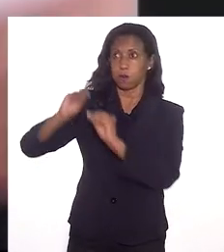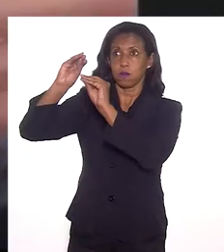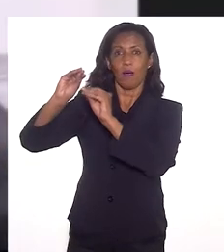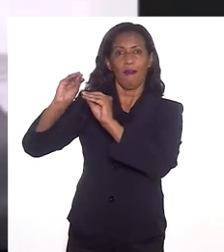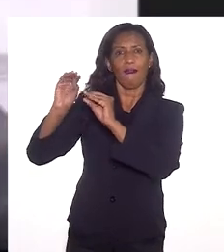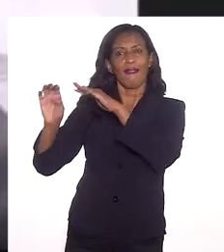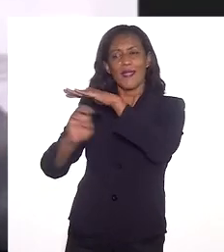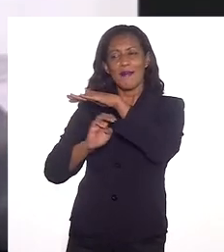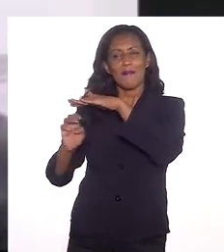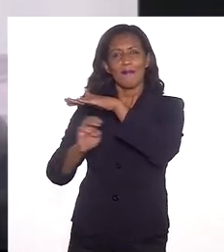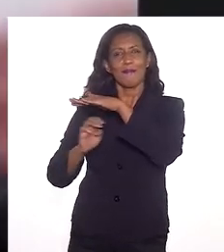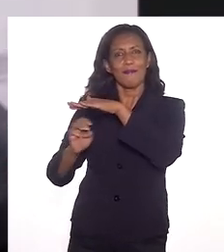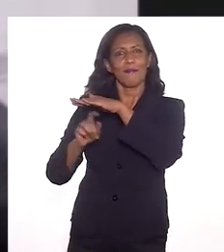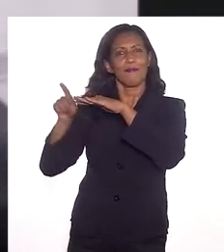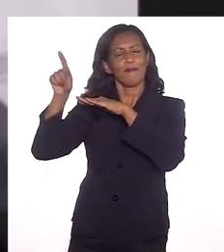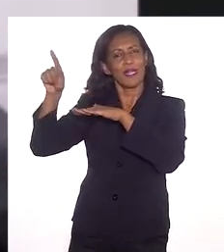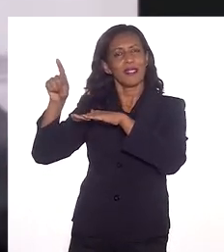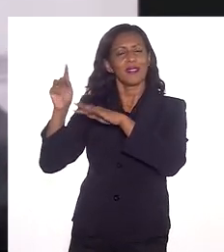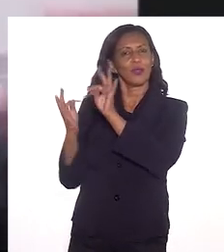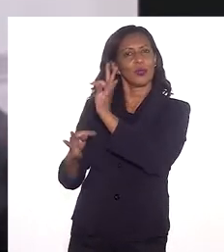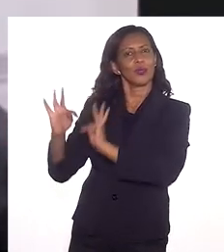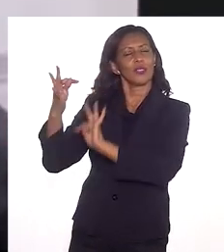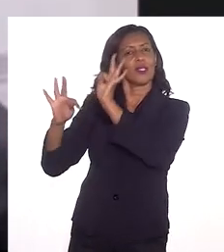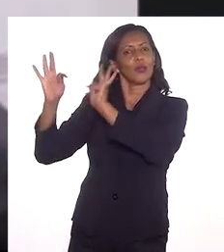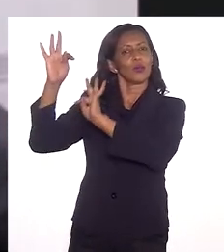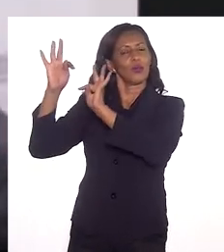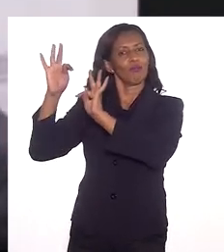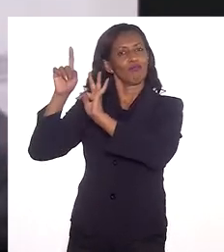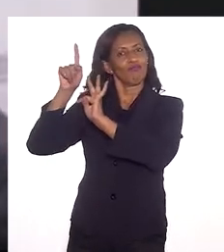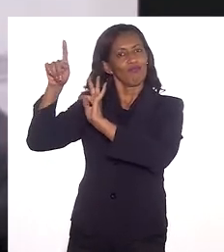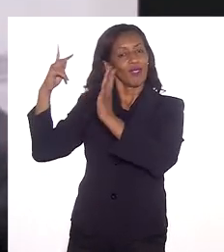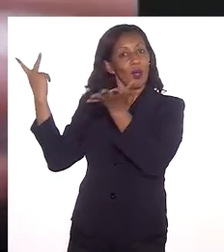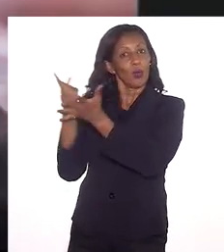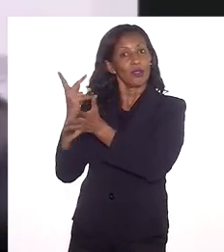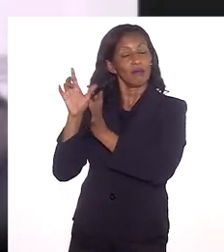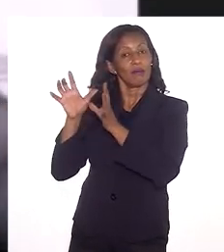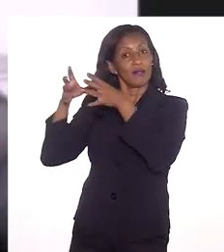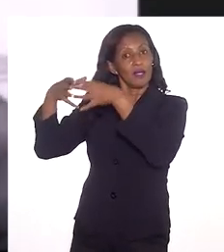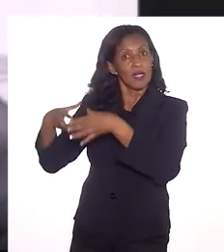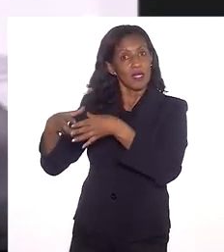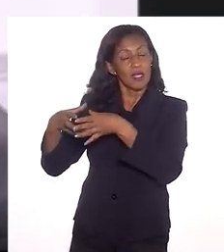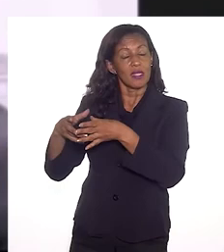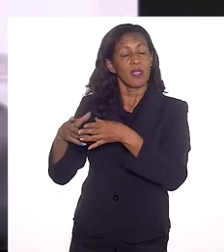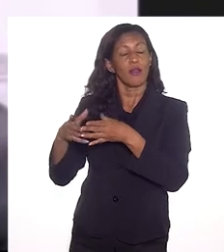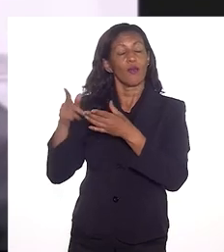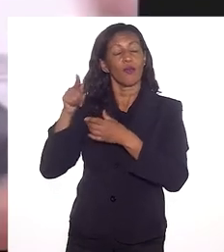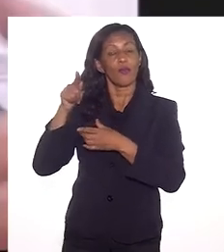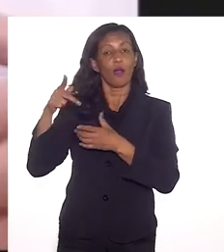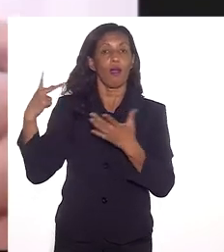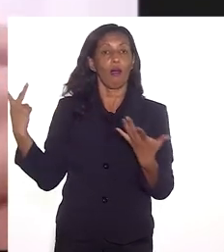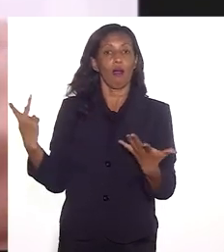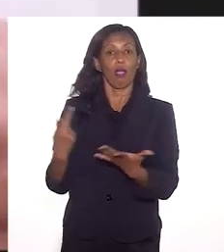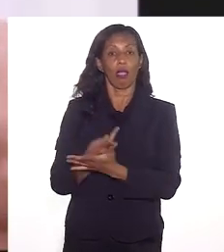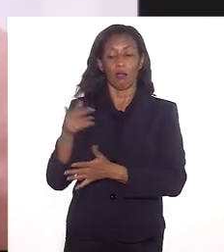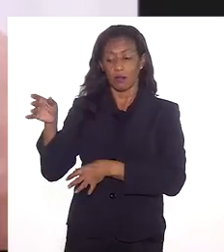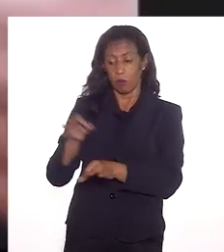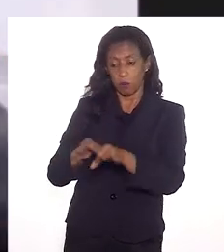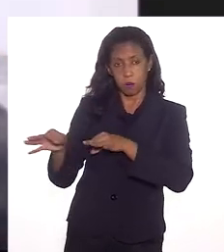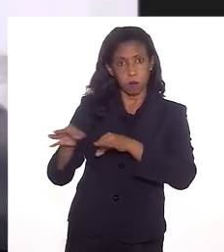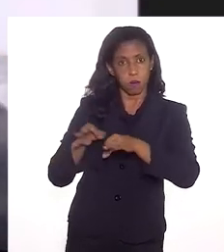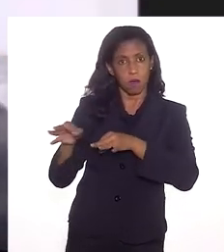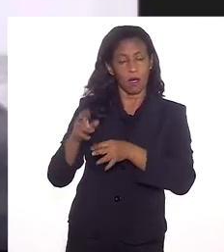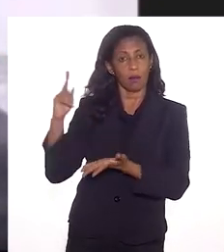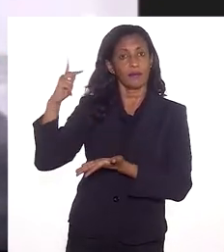de empresas de tecnologia e OAB exame de serviu como um grande estopim para que essa essa